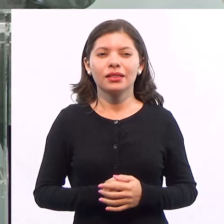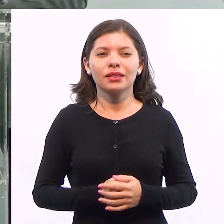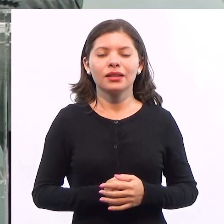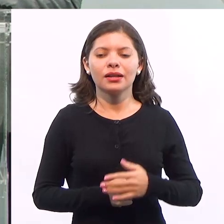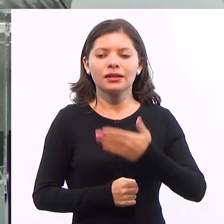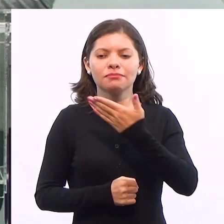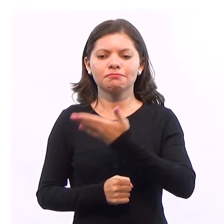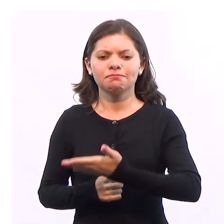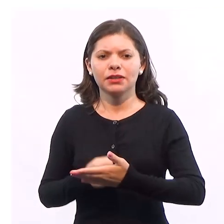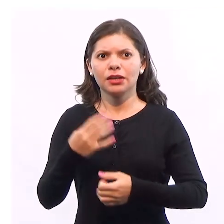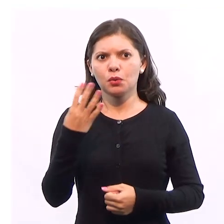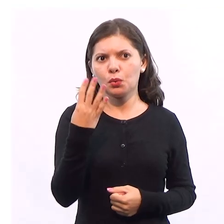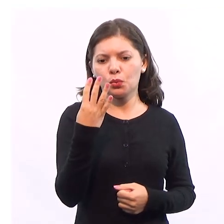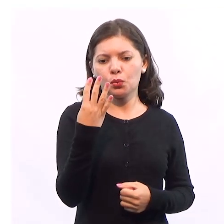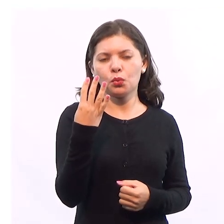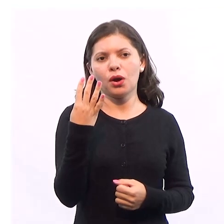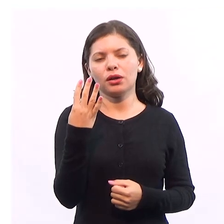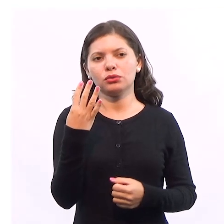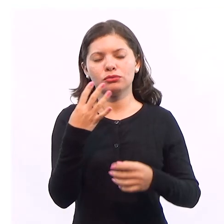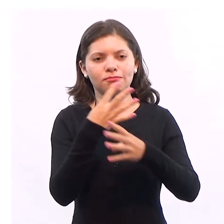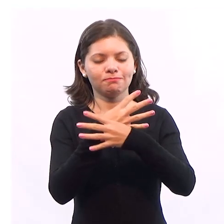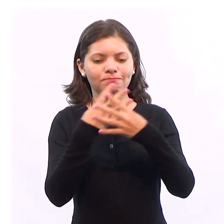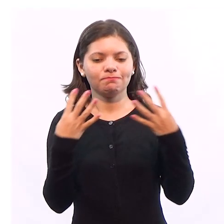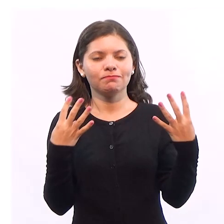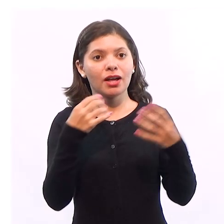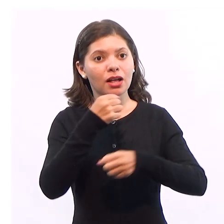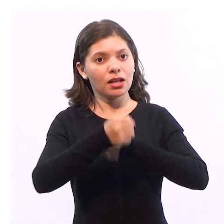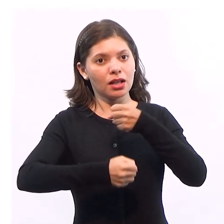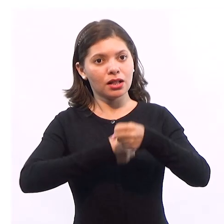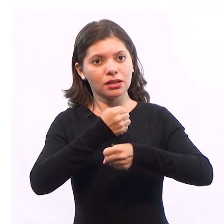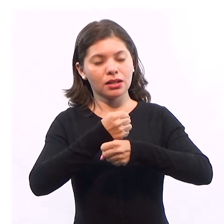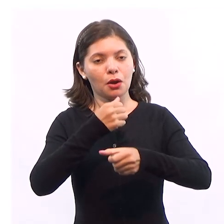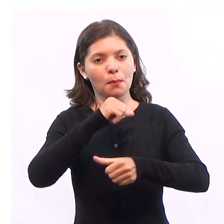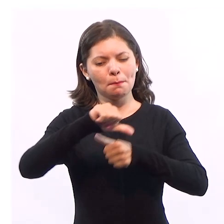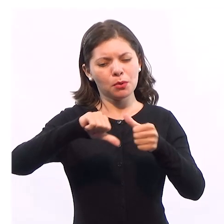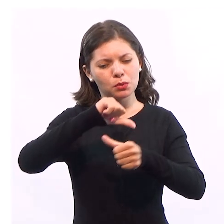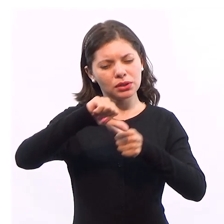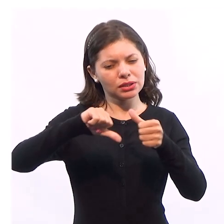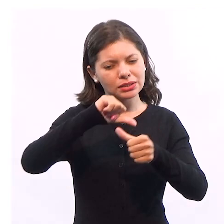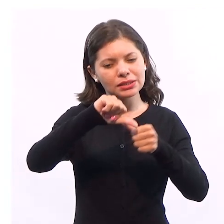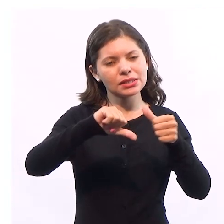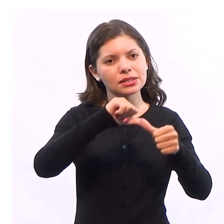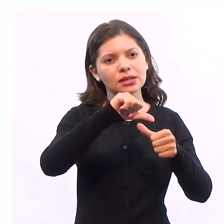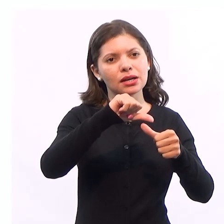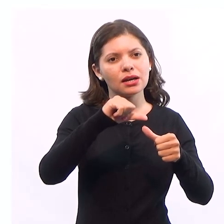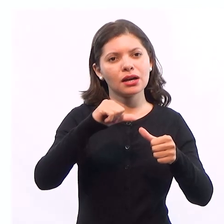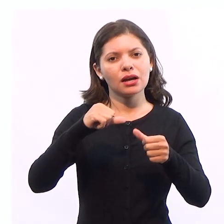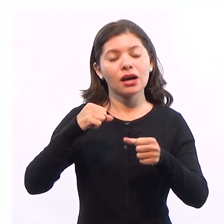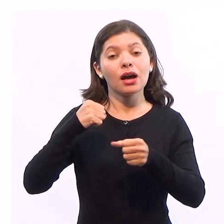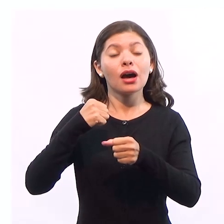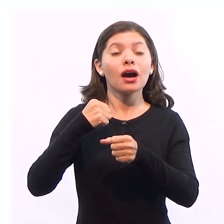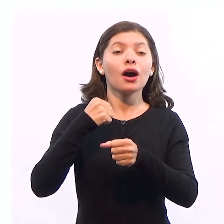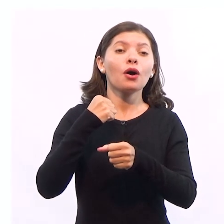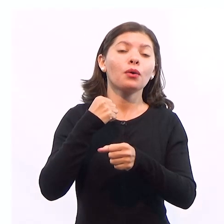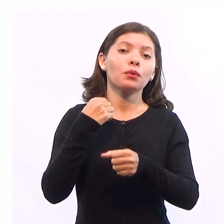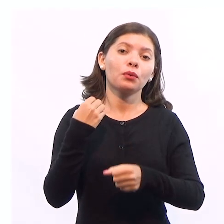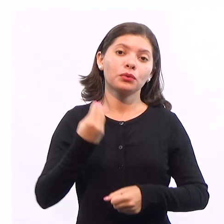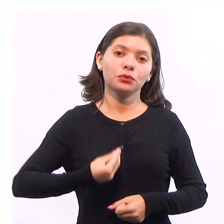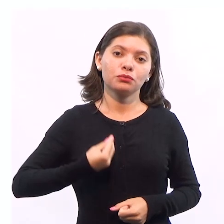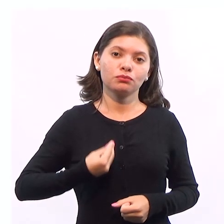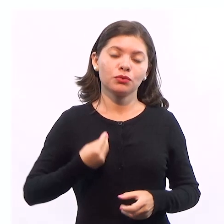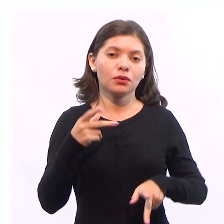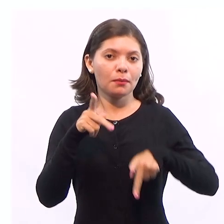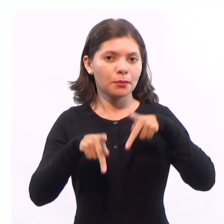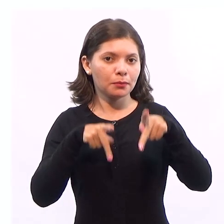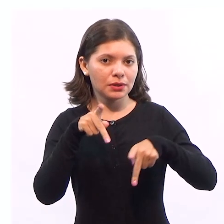Olha lá, ó. Nós vimos aqui, ó, nós temos 4 estações do ano, né? Ó, e nós temos mudanças o tempo